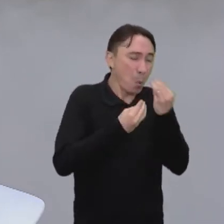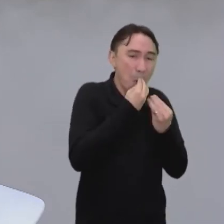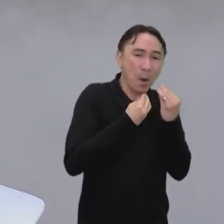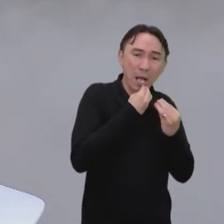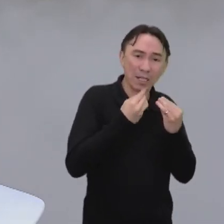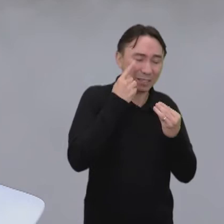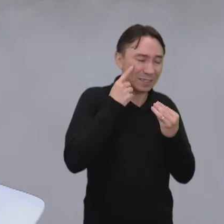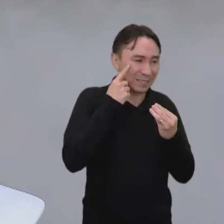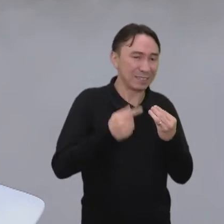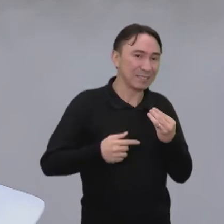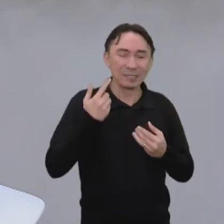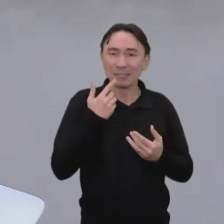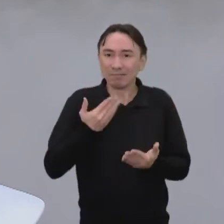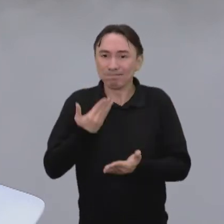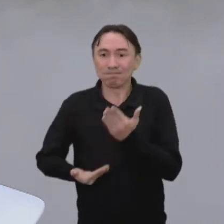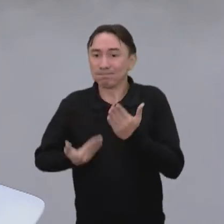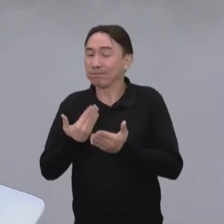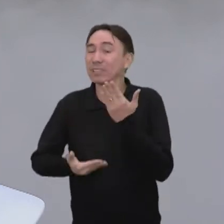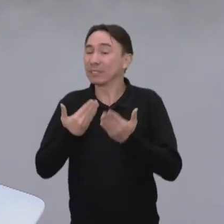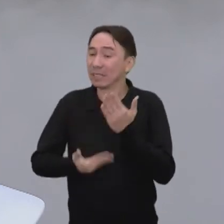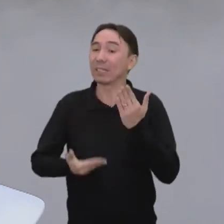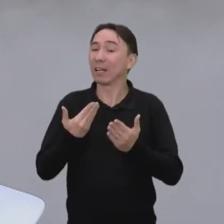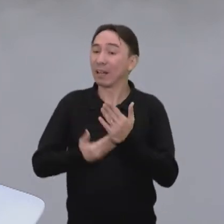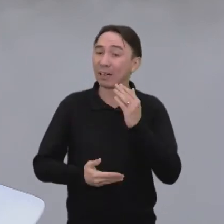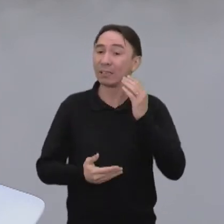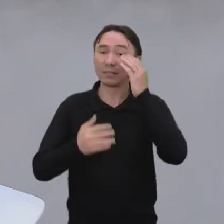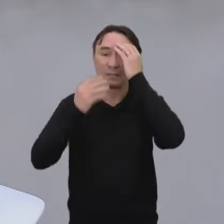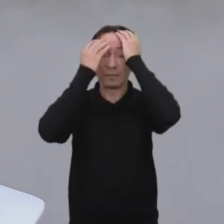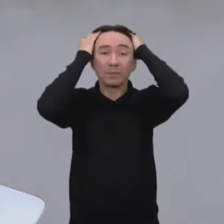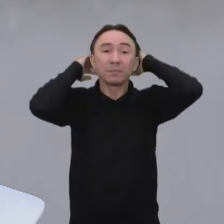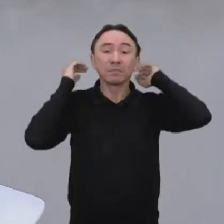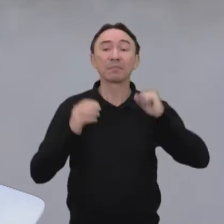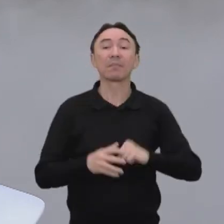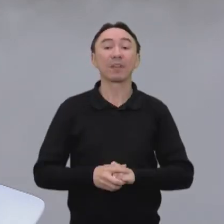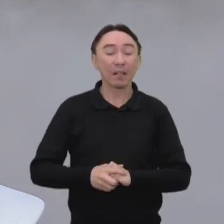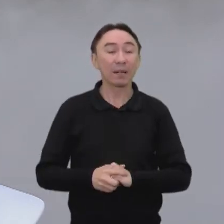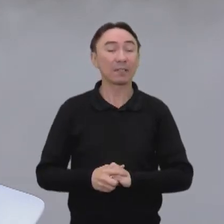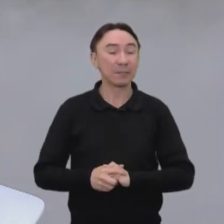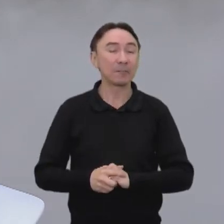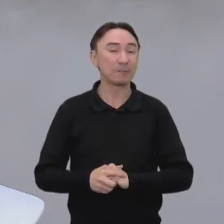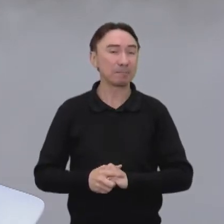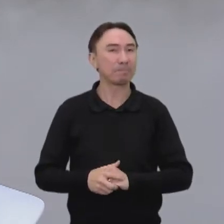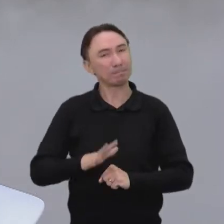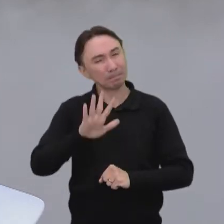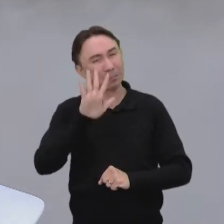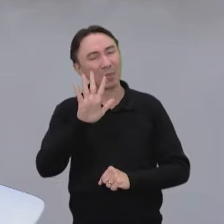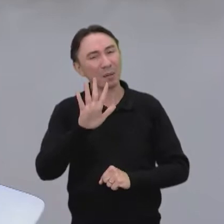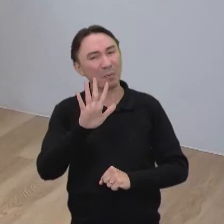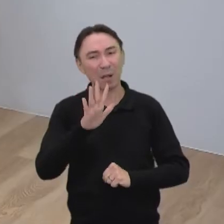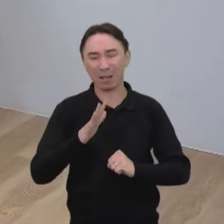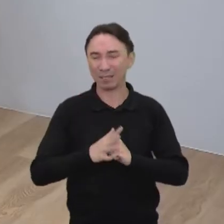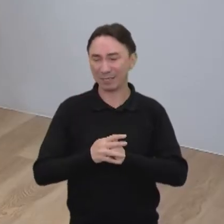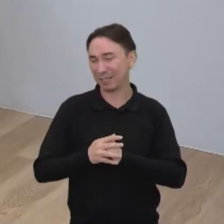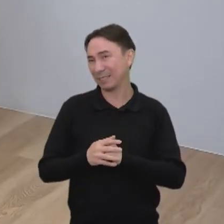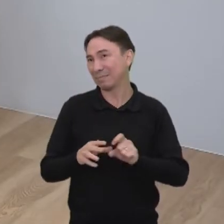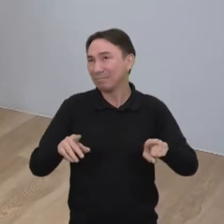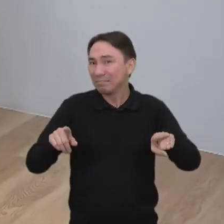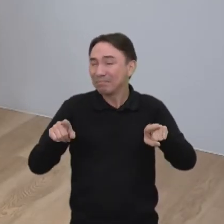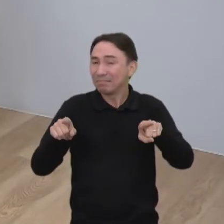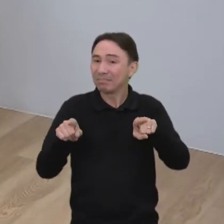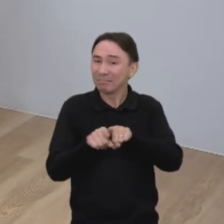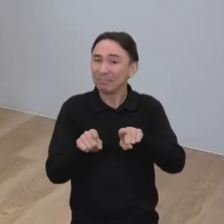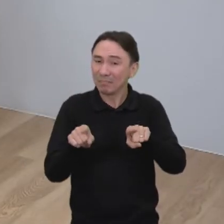de calorias que essa pessoa acabou então acontecendo. Agora, é muito fácil também, né, as